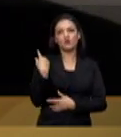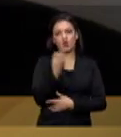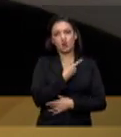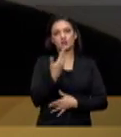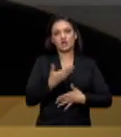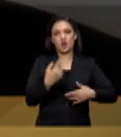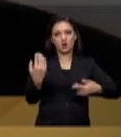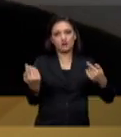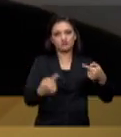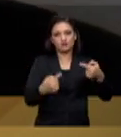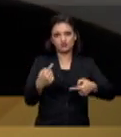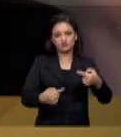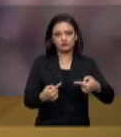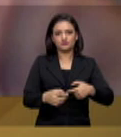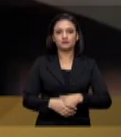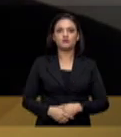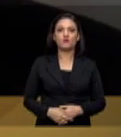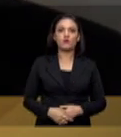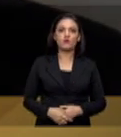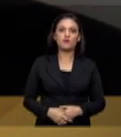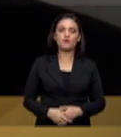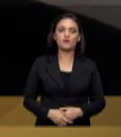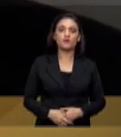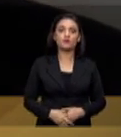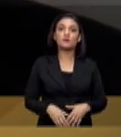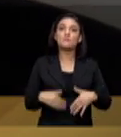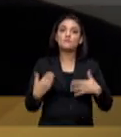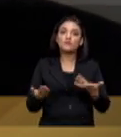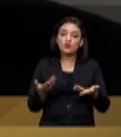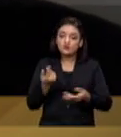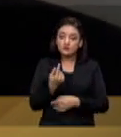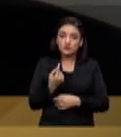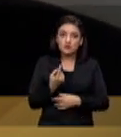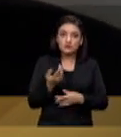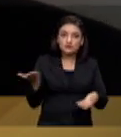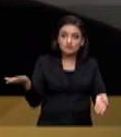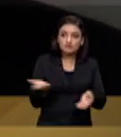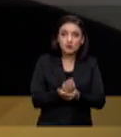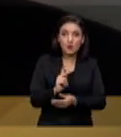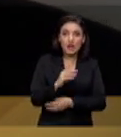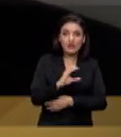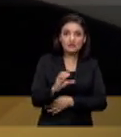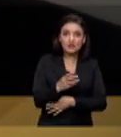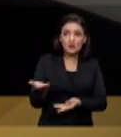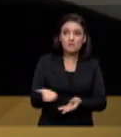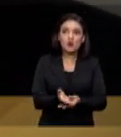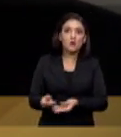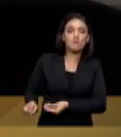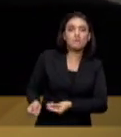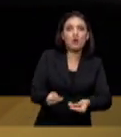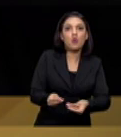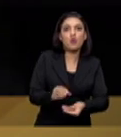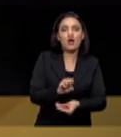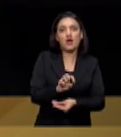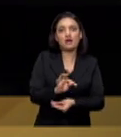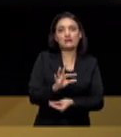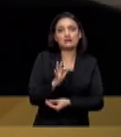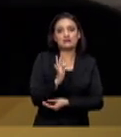a relatar. Na presente impetração, ajuizada perante o Supremo Tribunal